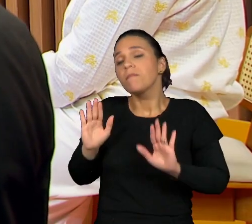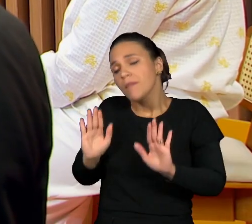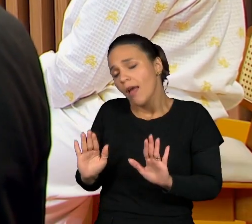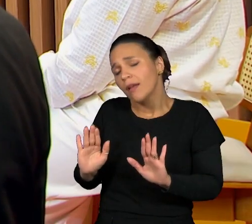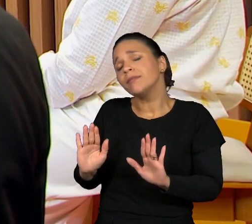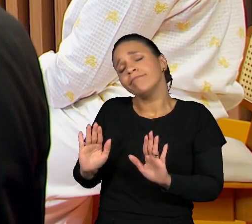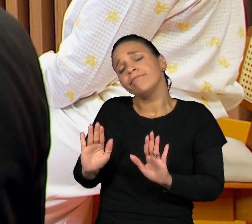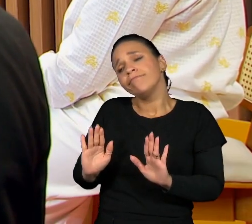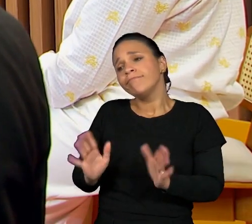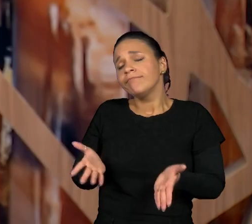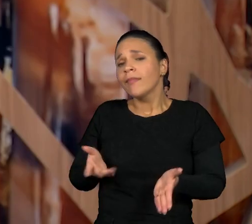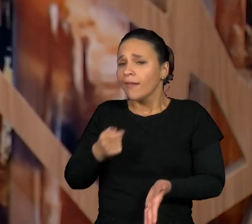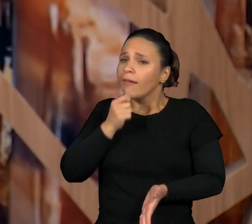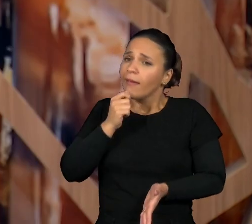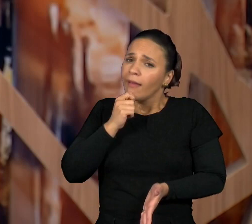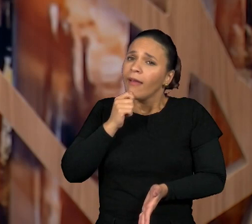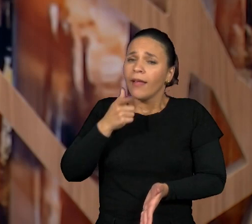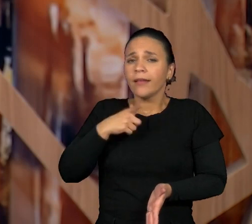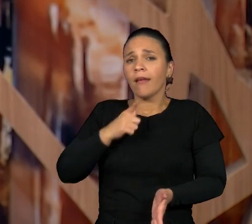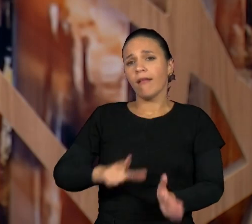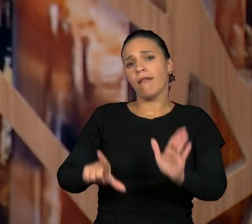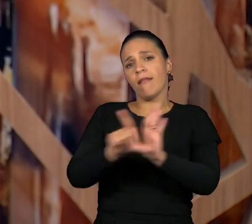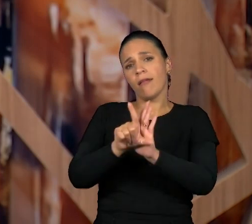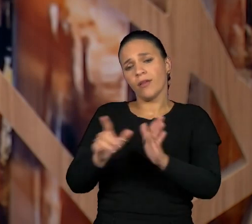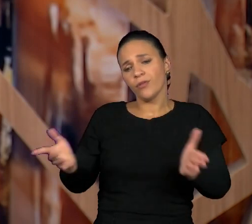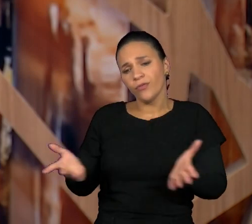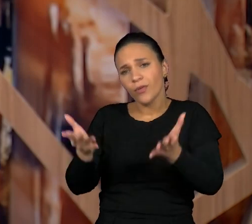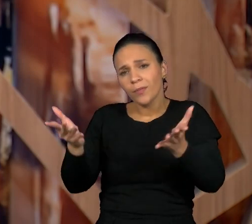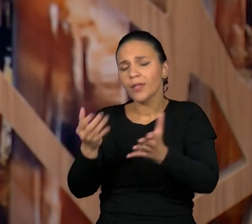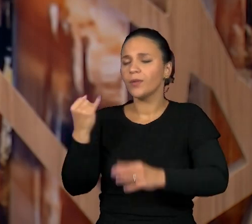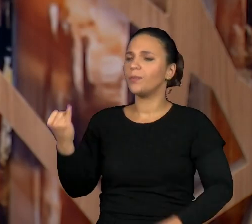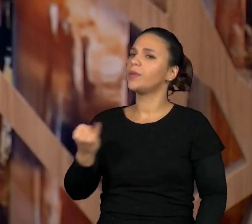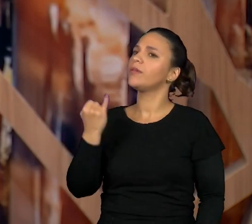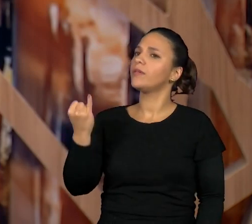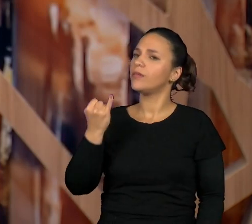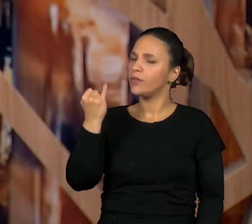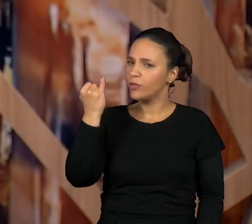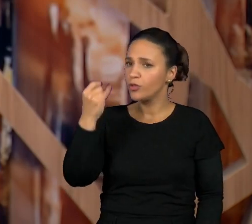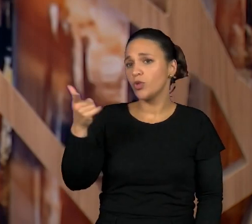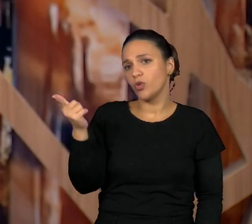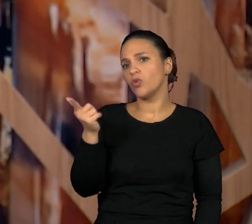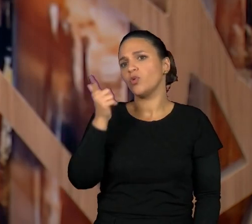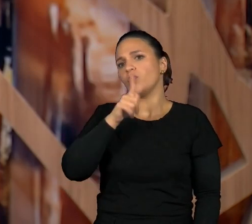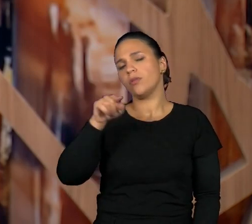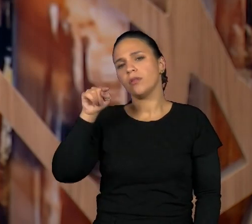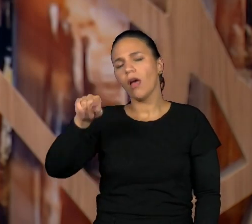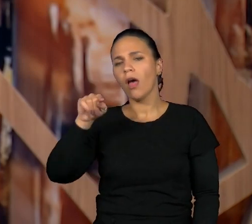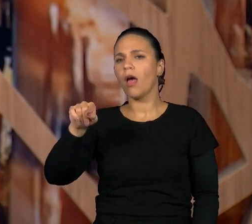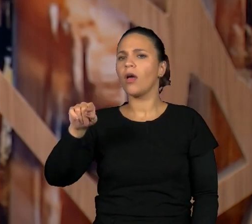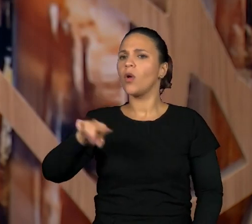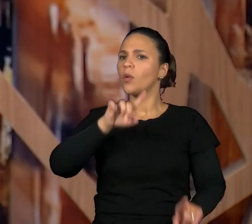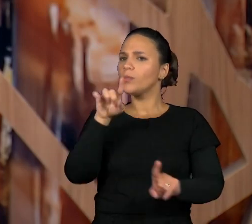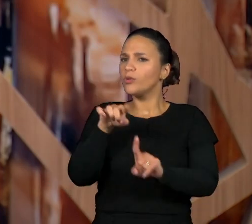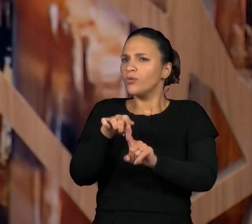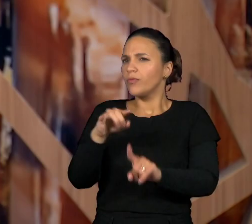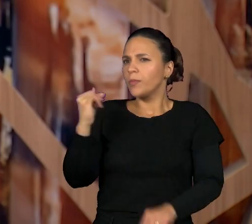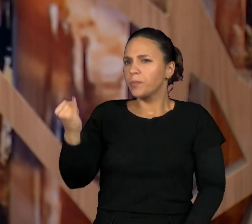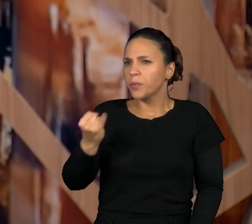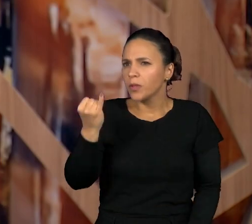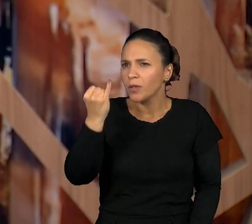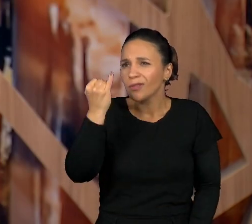assim, as leis de fomento são necessárias, elas cumprem uma função